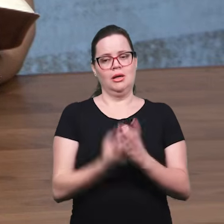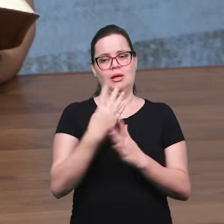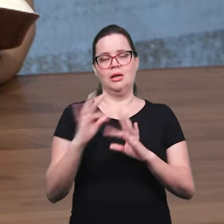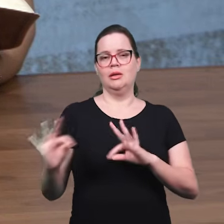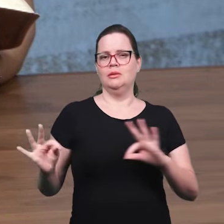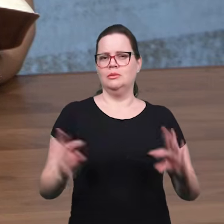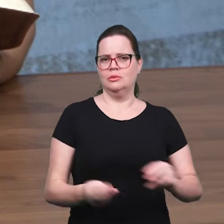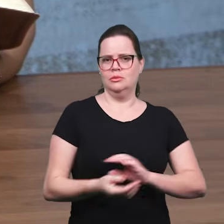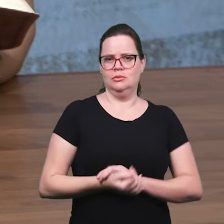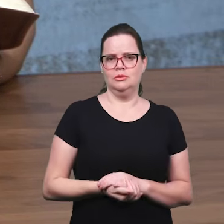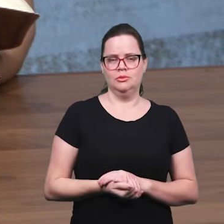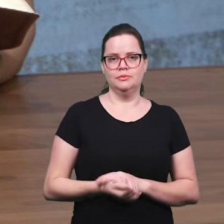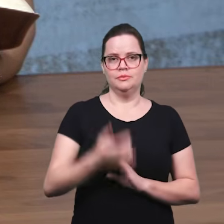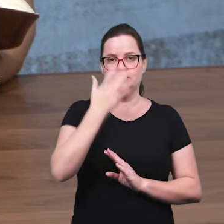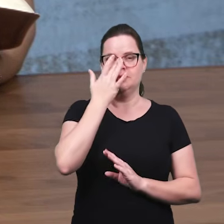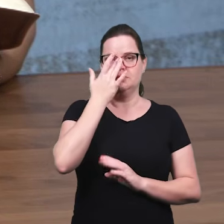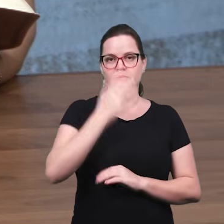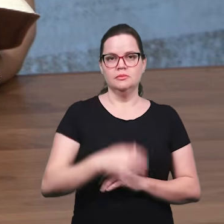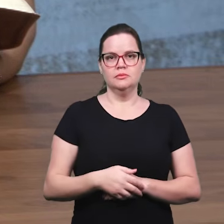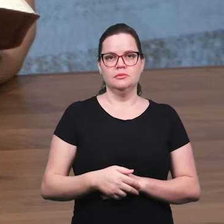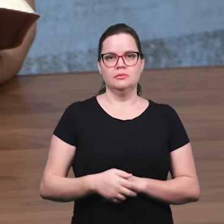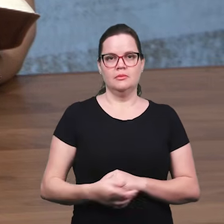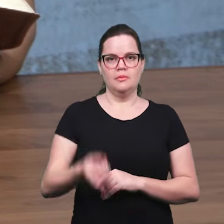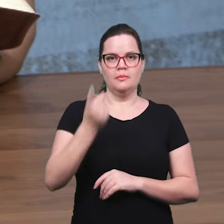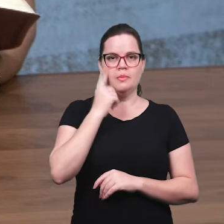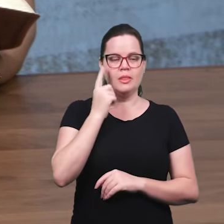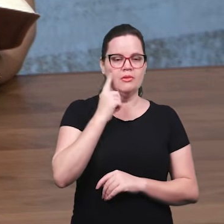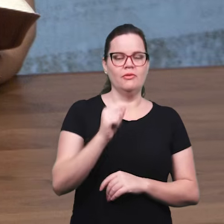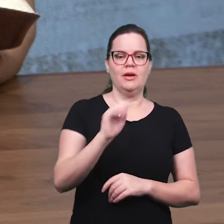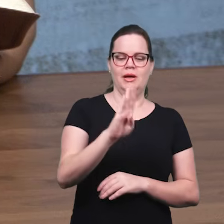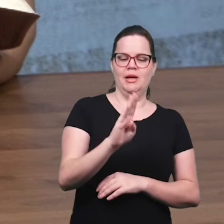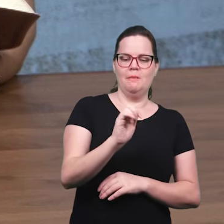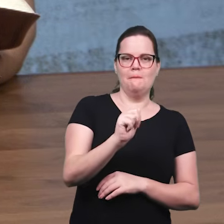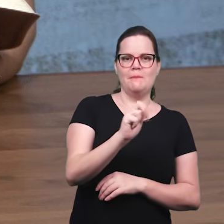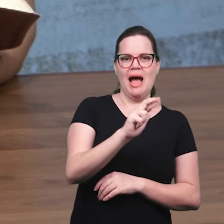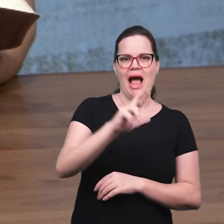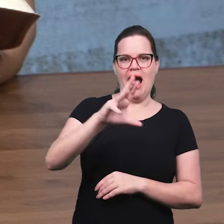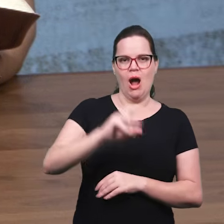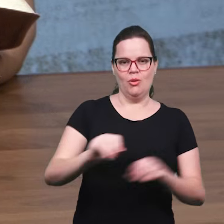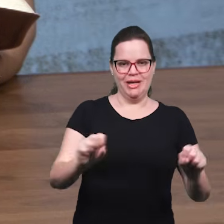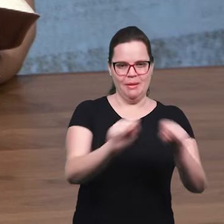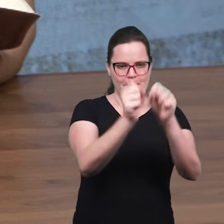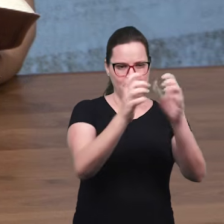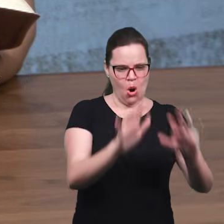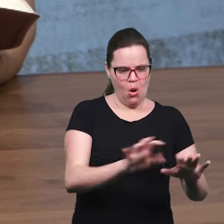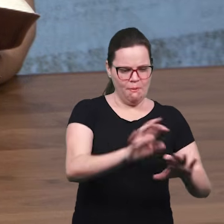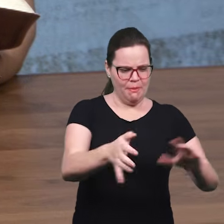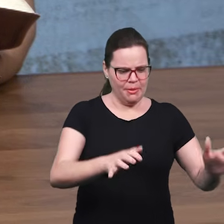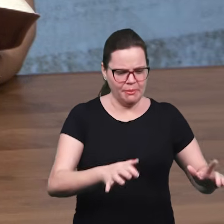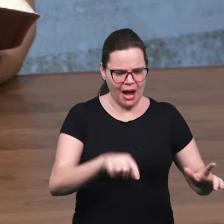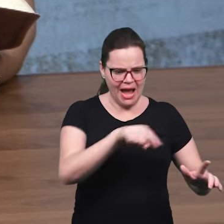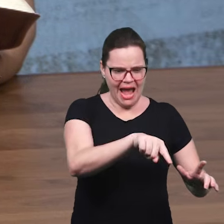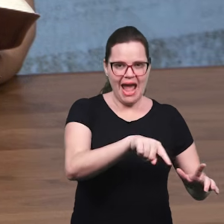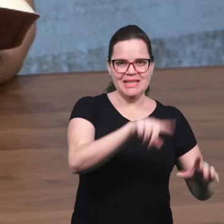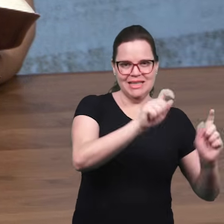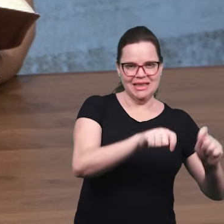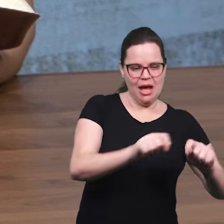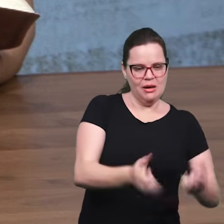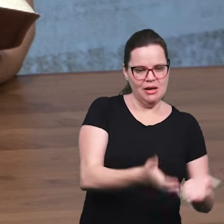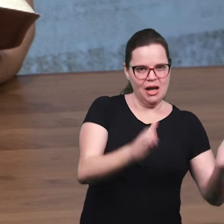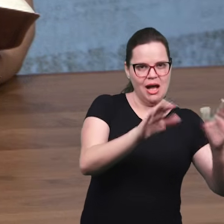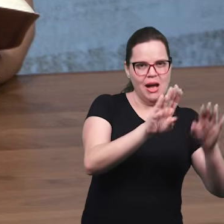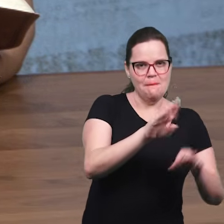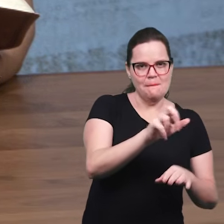o caco entre outros cacos de barro. Porventura dirá o barro ao que o